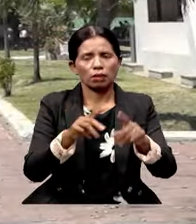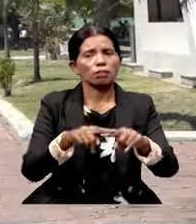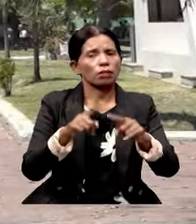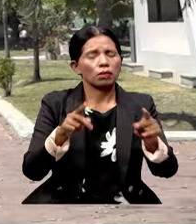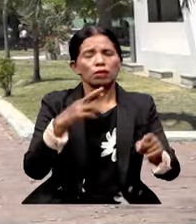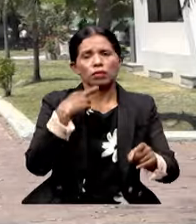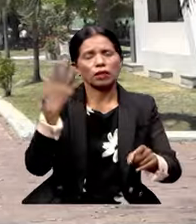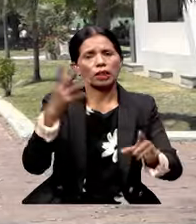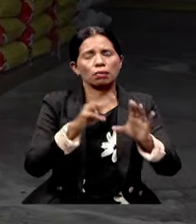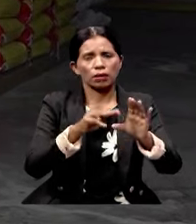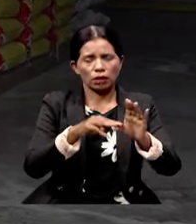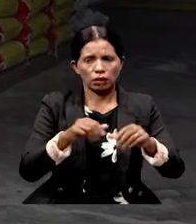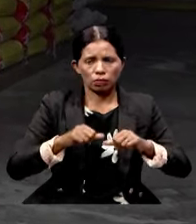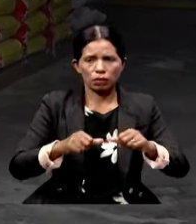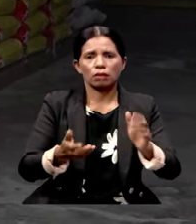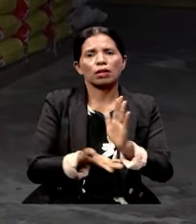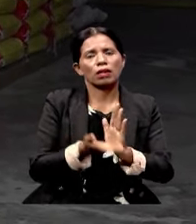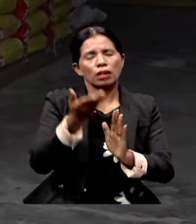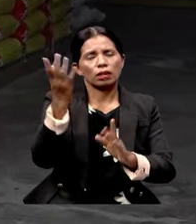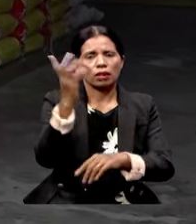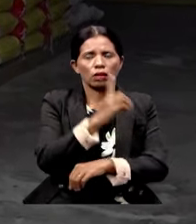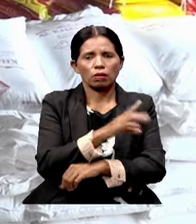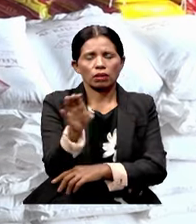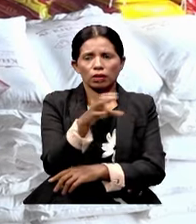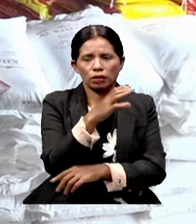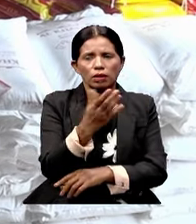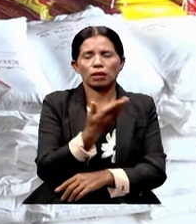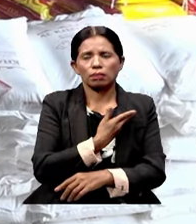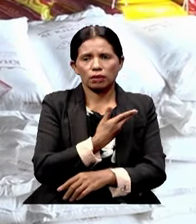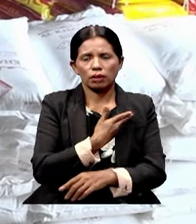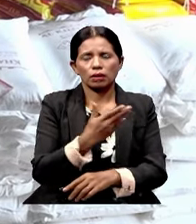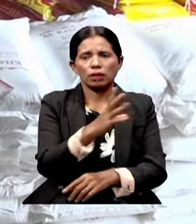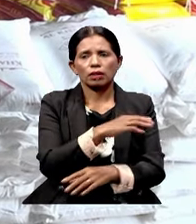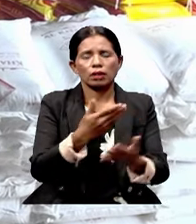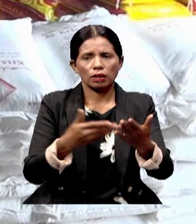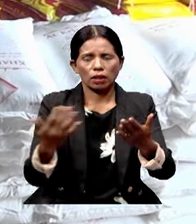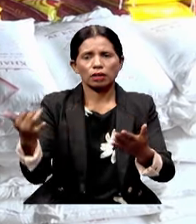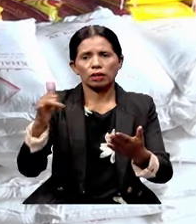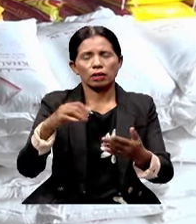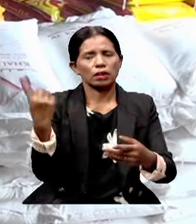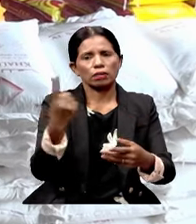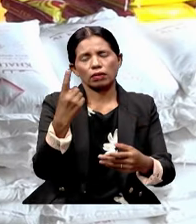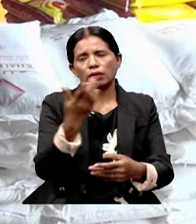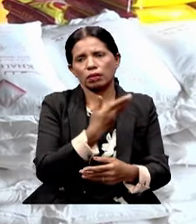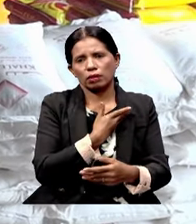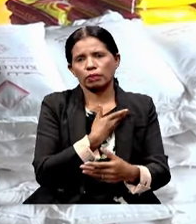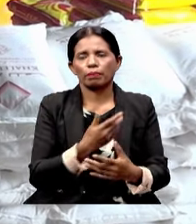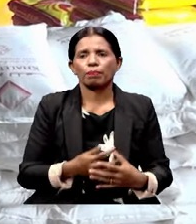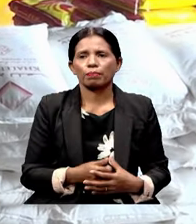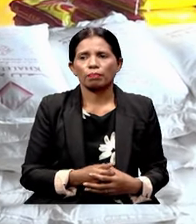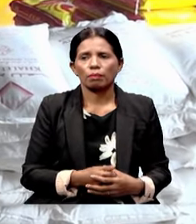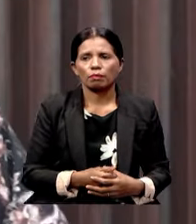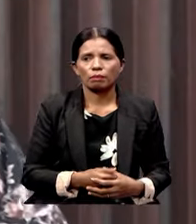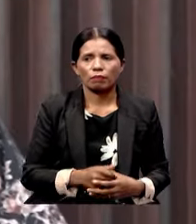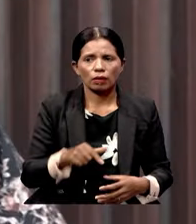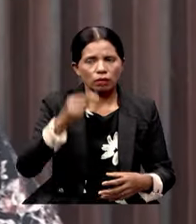fosse mercado continua as, no ia loron bot sira, folin sasang necessidade básica sempre aumenta. Ba governo se loron